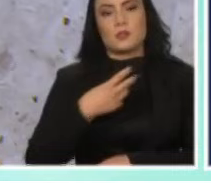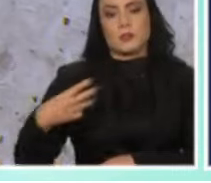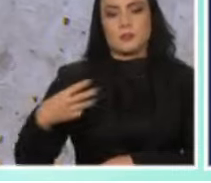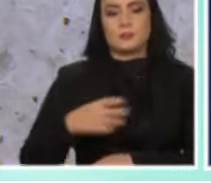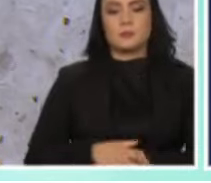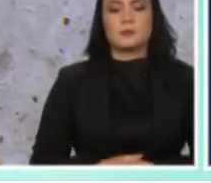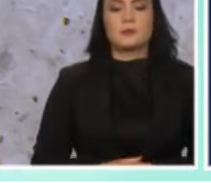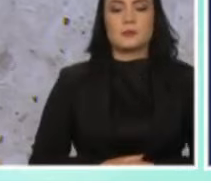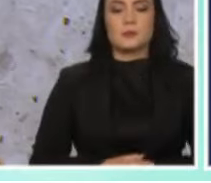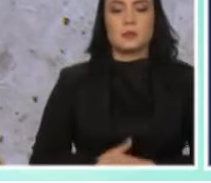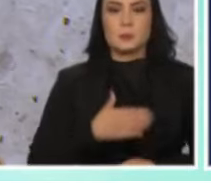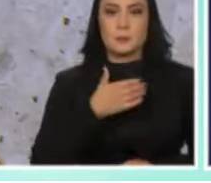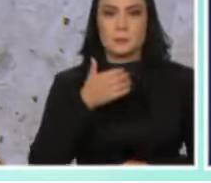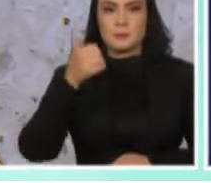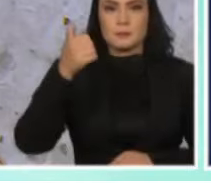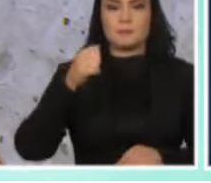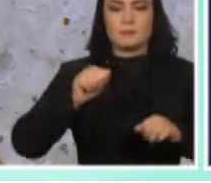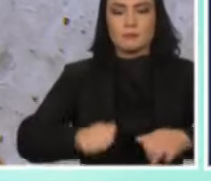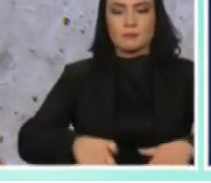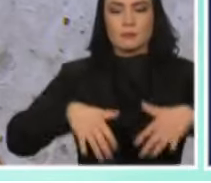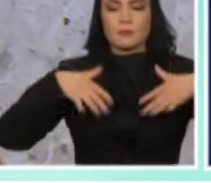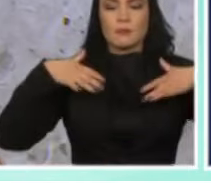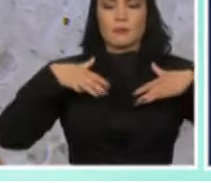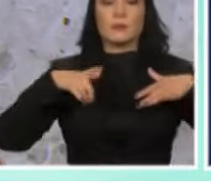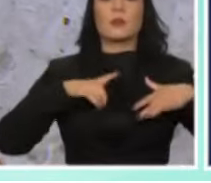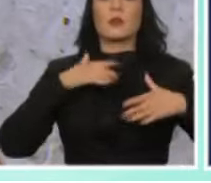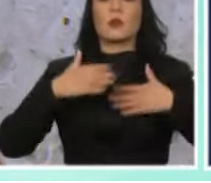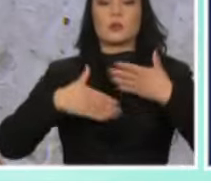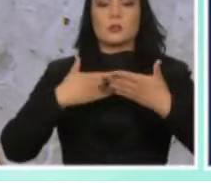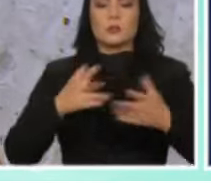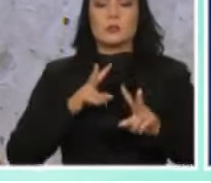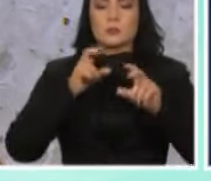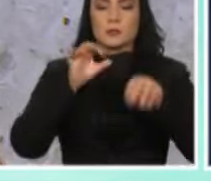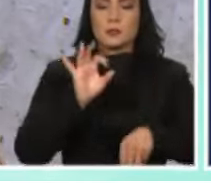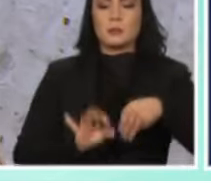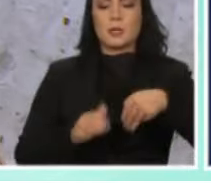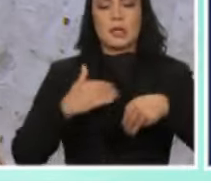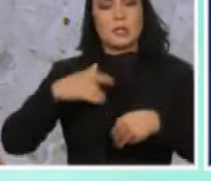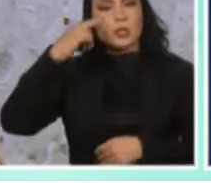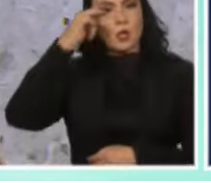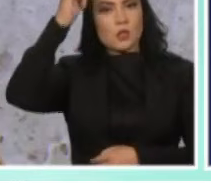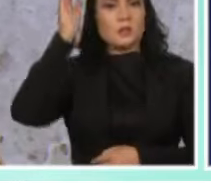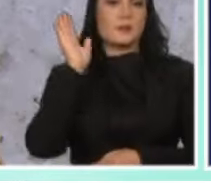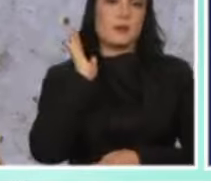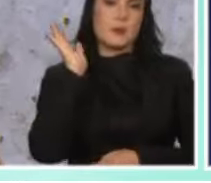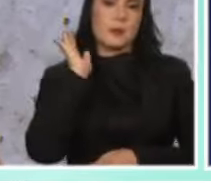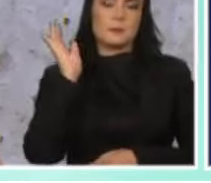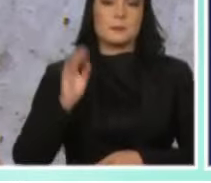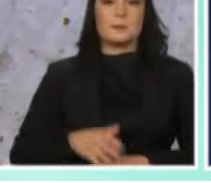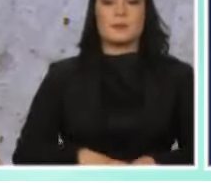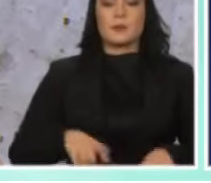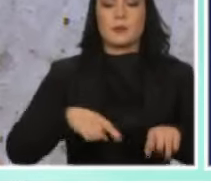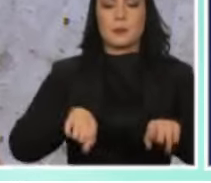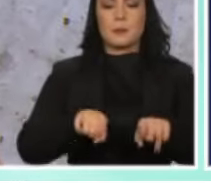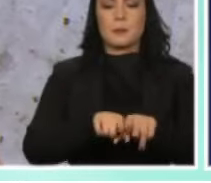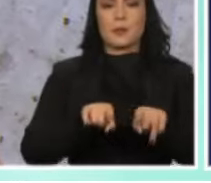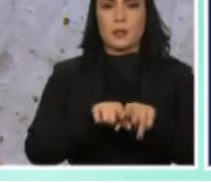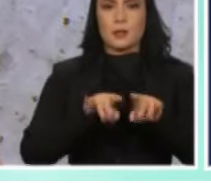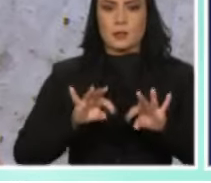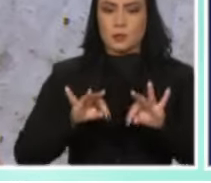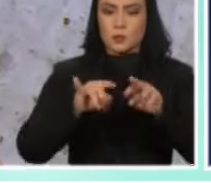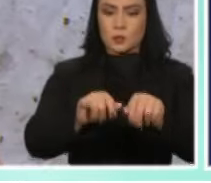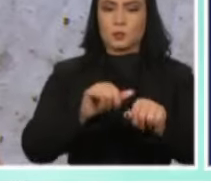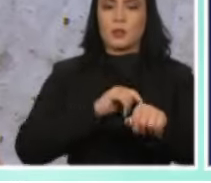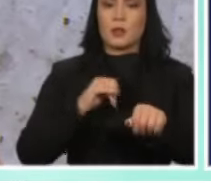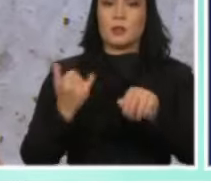solução fato é que isso eh acirra os ânimos entre o congresso e o Supremo entre o legislativo e o judiciário mas